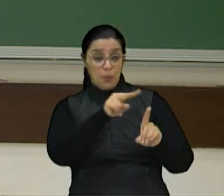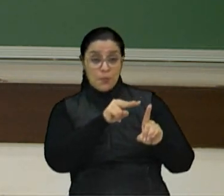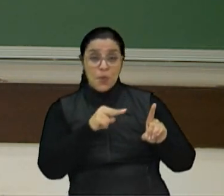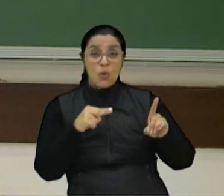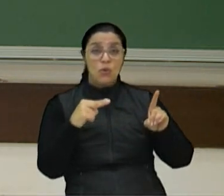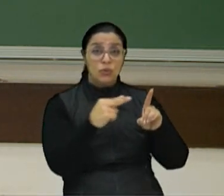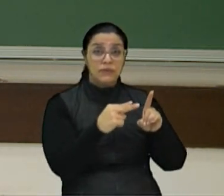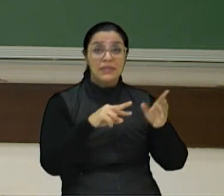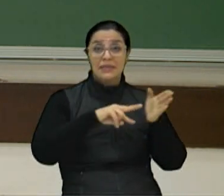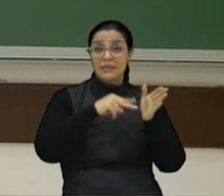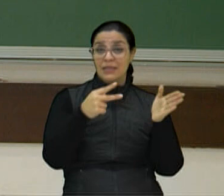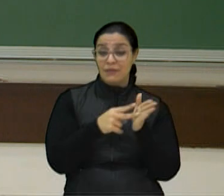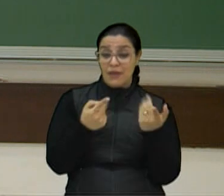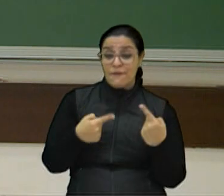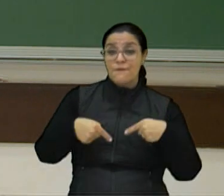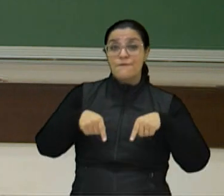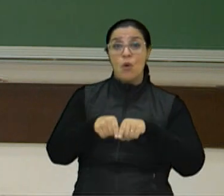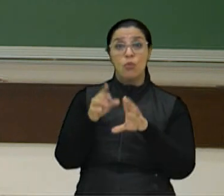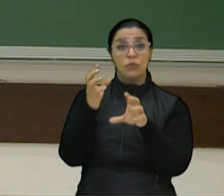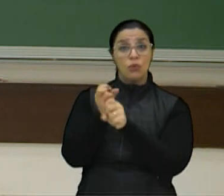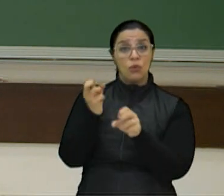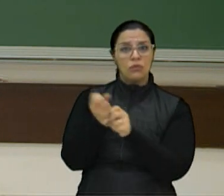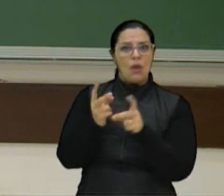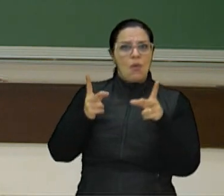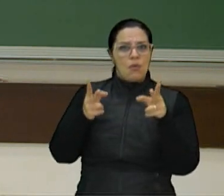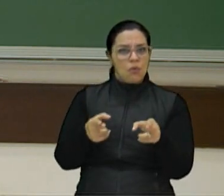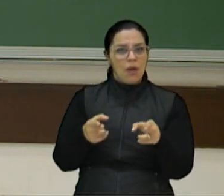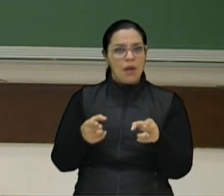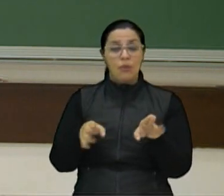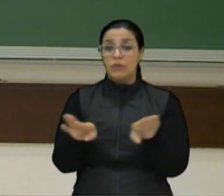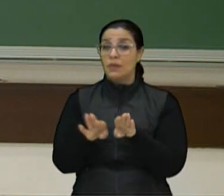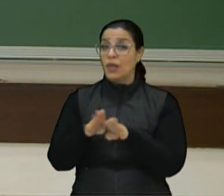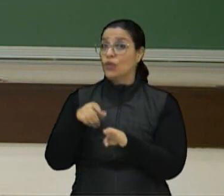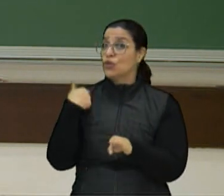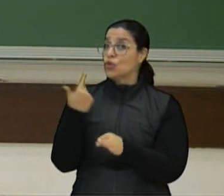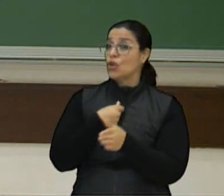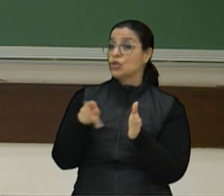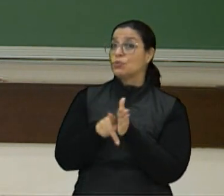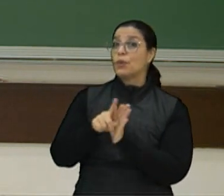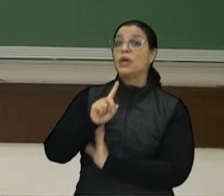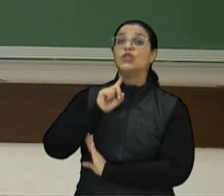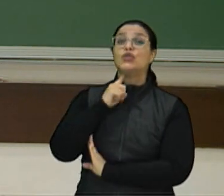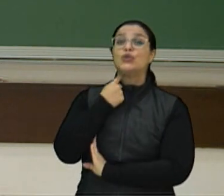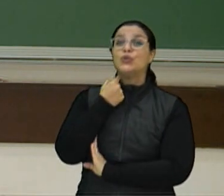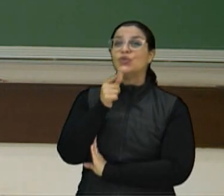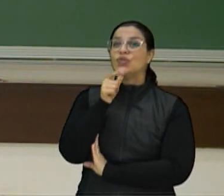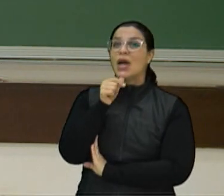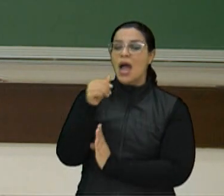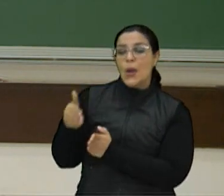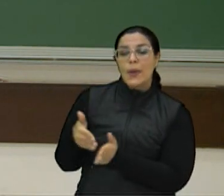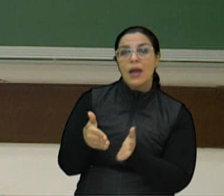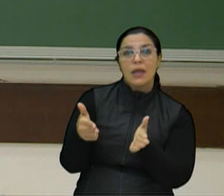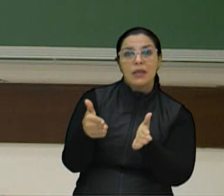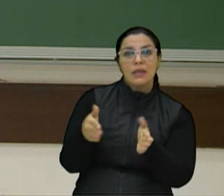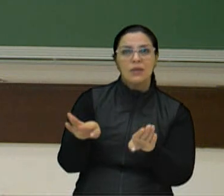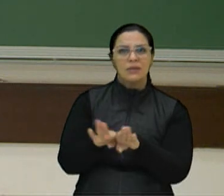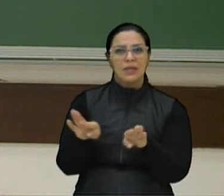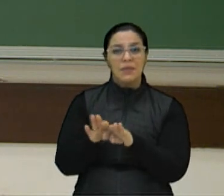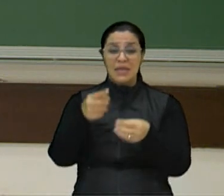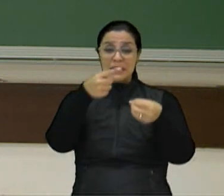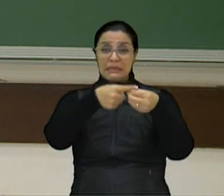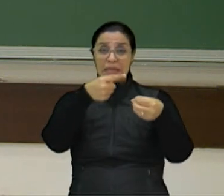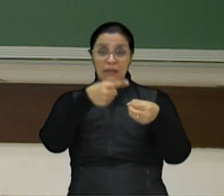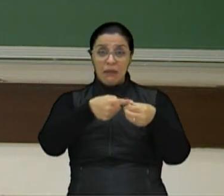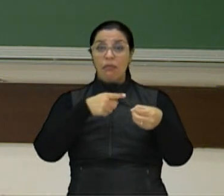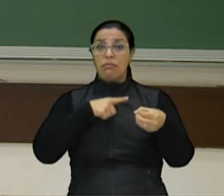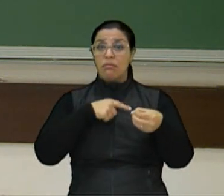de reposição e do quanto nós sujamos nas áreas, nos grandes centros urbanos,